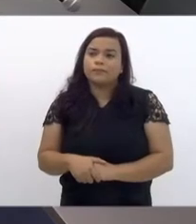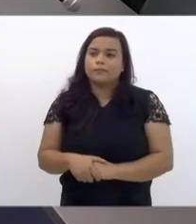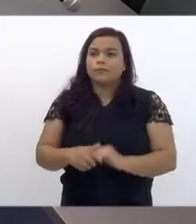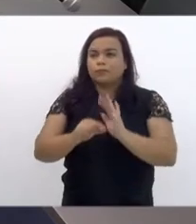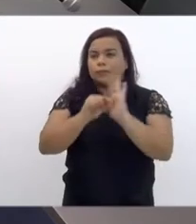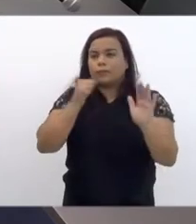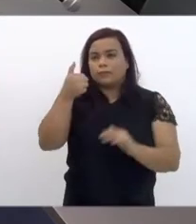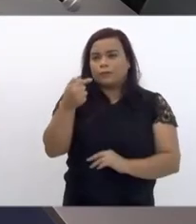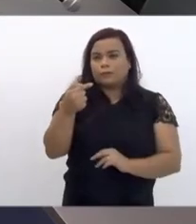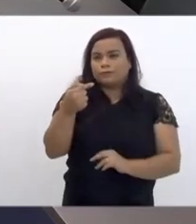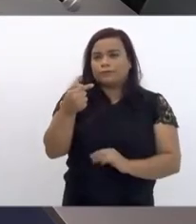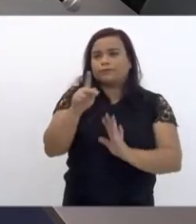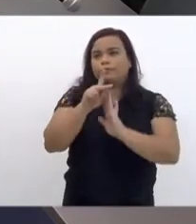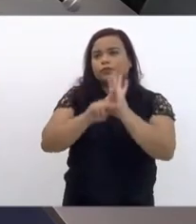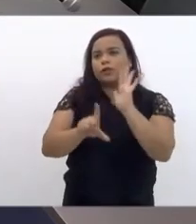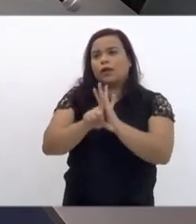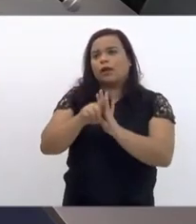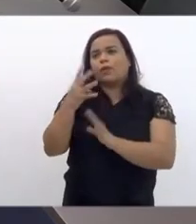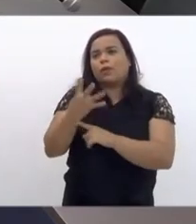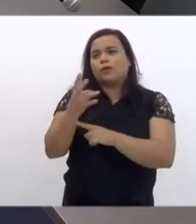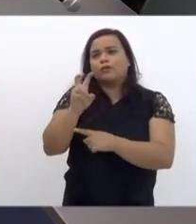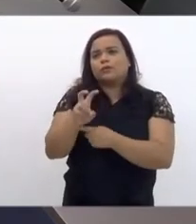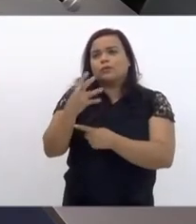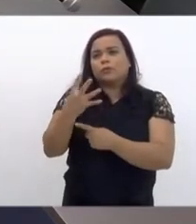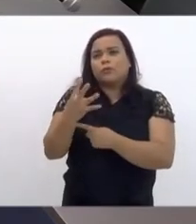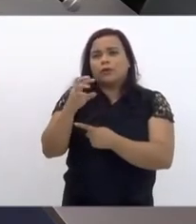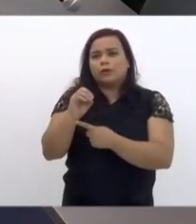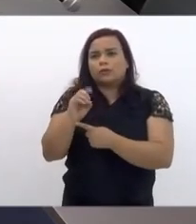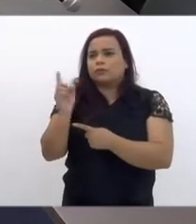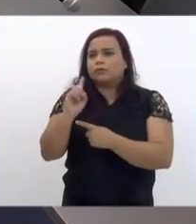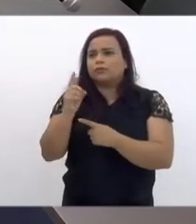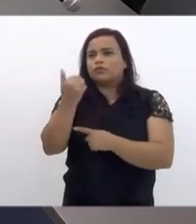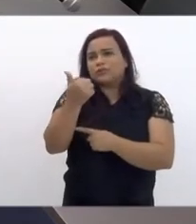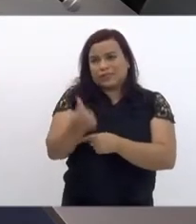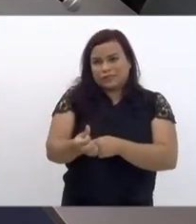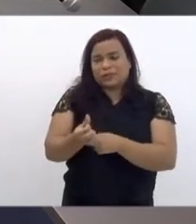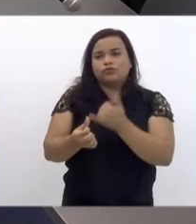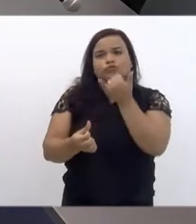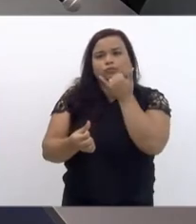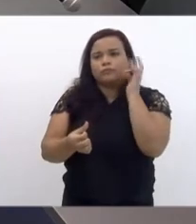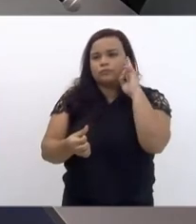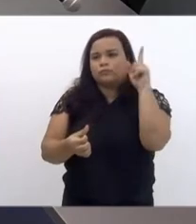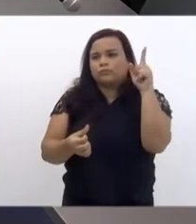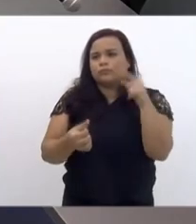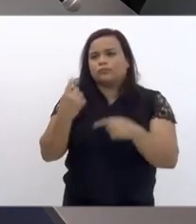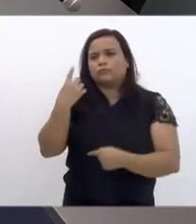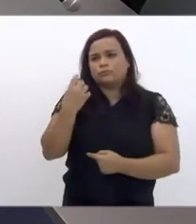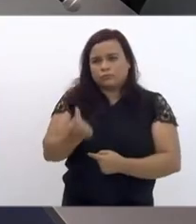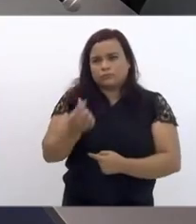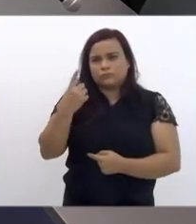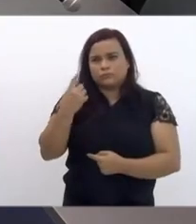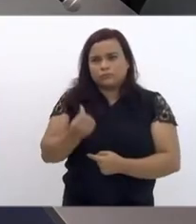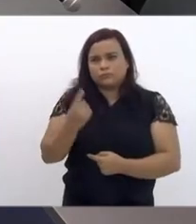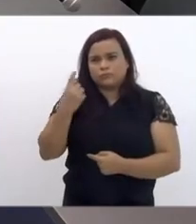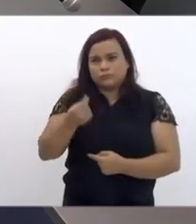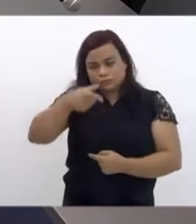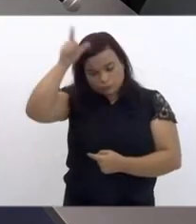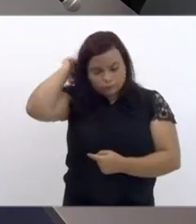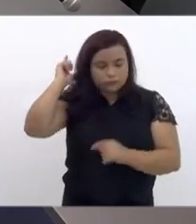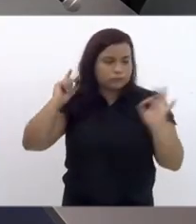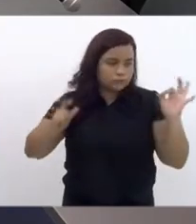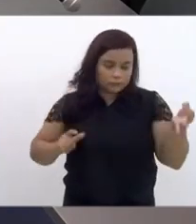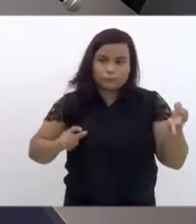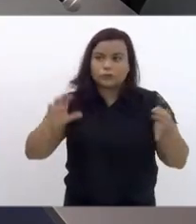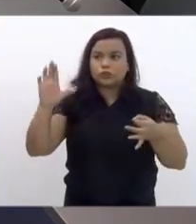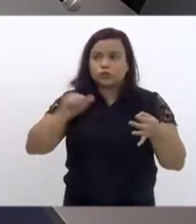17 da pauta. Projeto de lei 4540. 16. Ah, perdão. Desculpa, deputado Luiz Paulo tem razão. Chamo os trabalhos